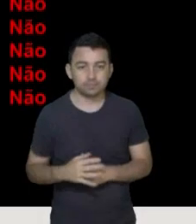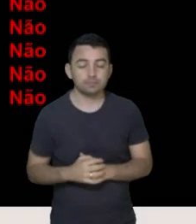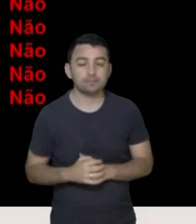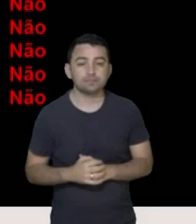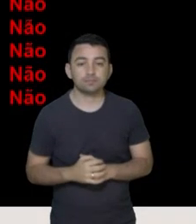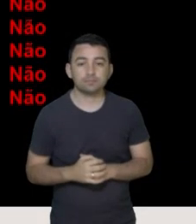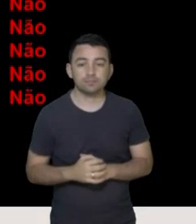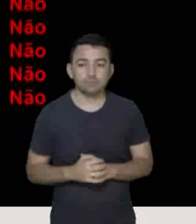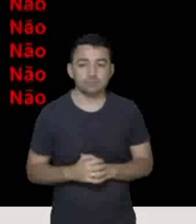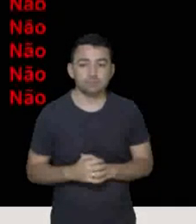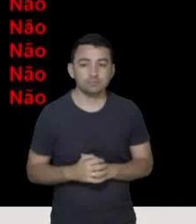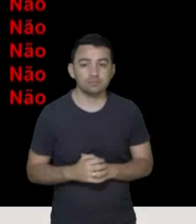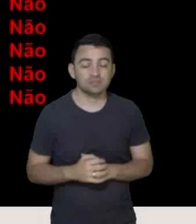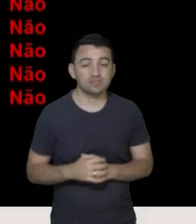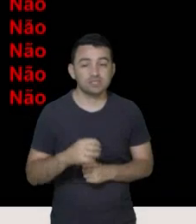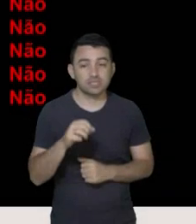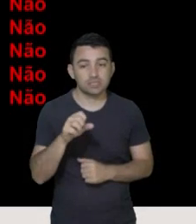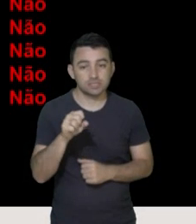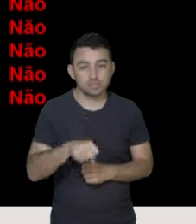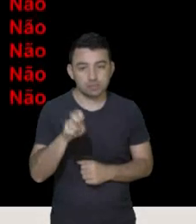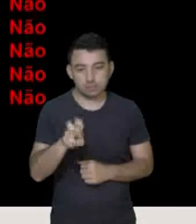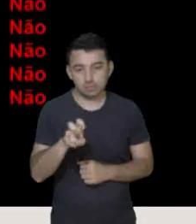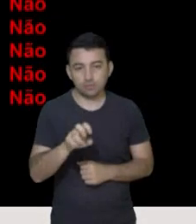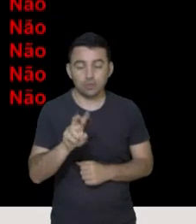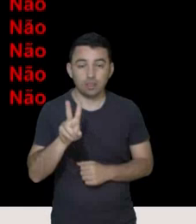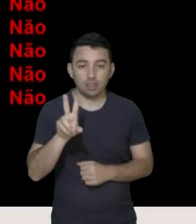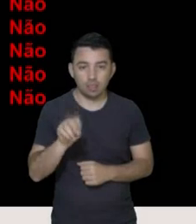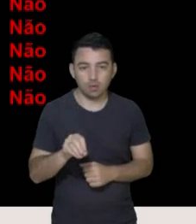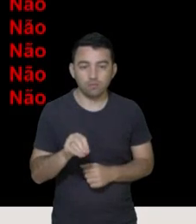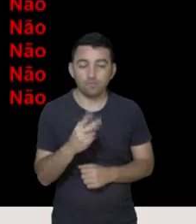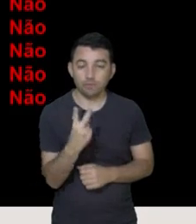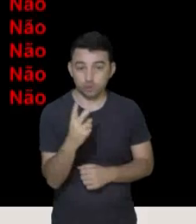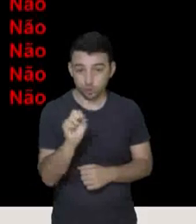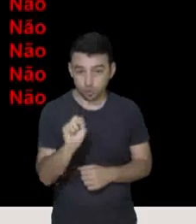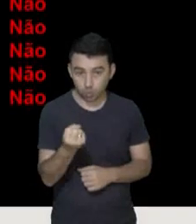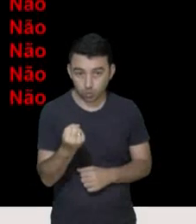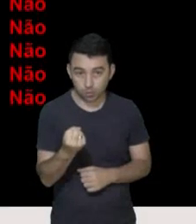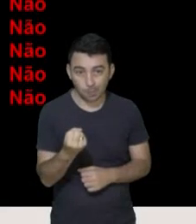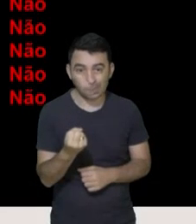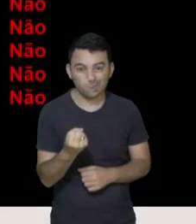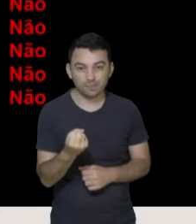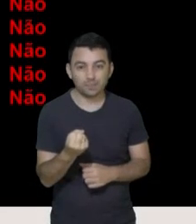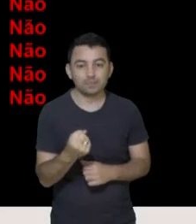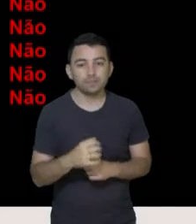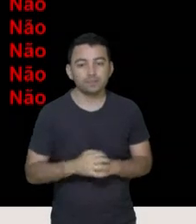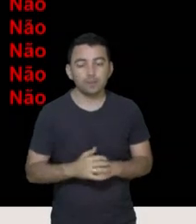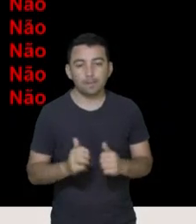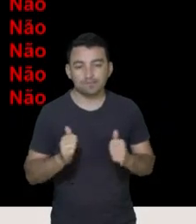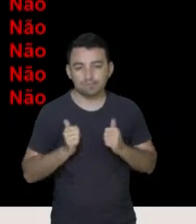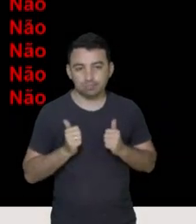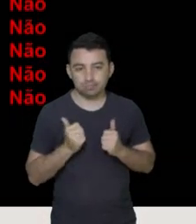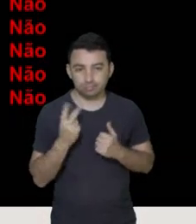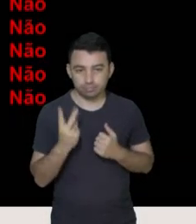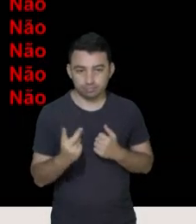deputados, sim, 5, não, 28, abstenção, 2. Está